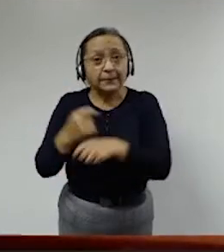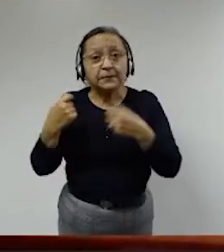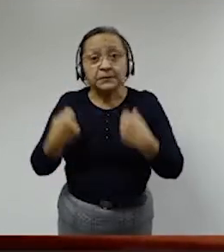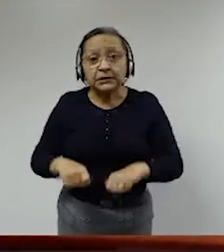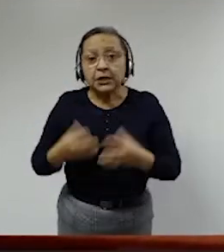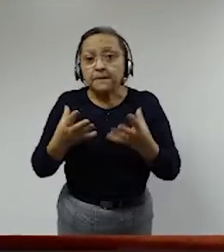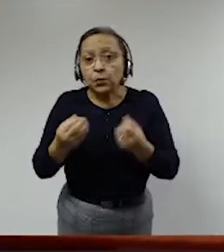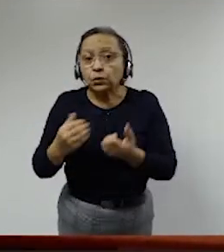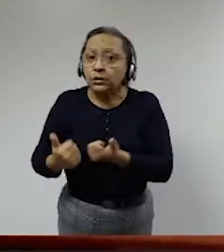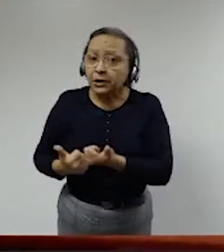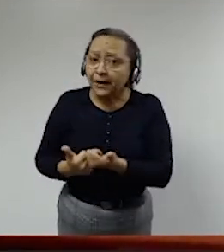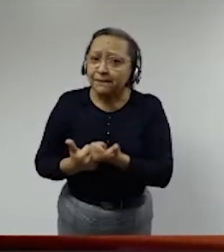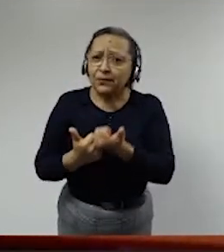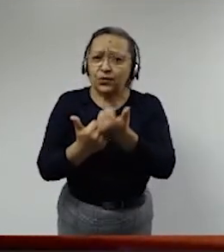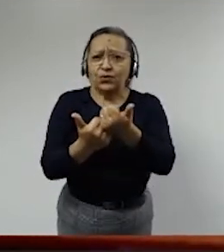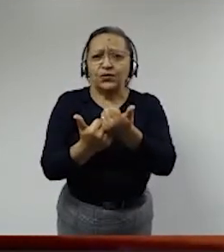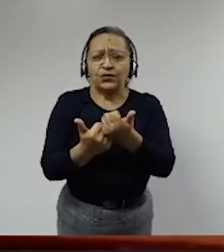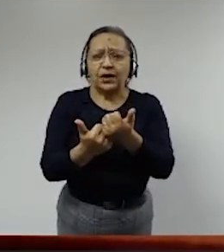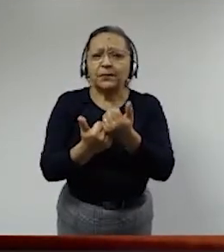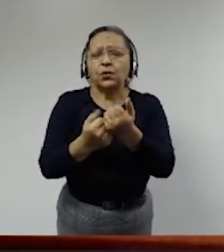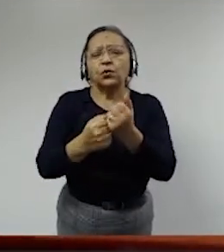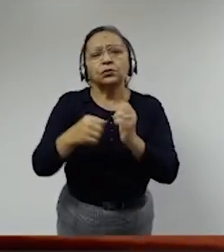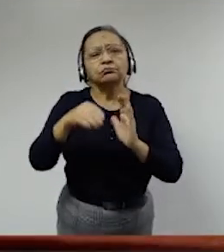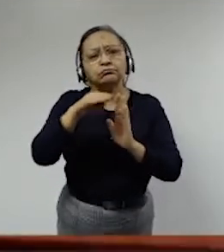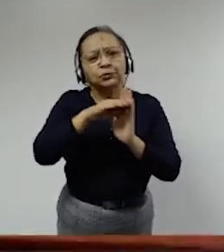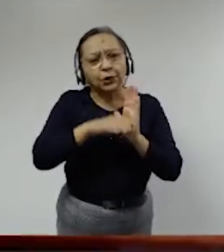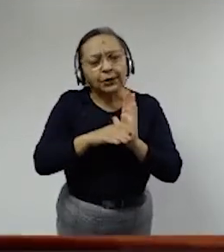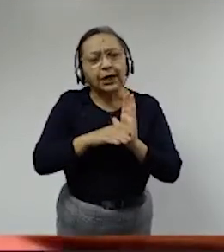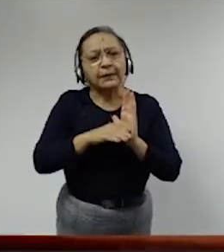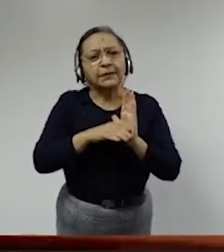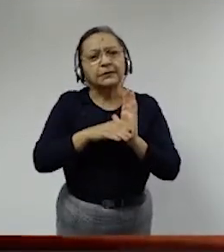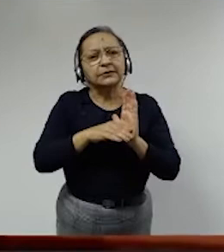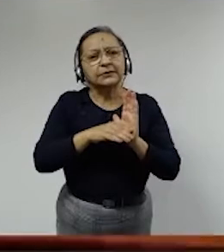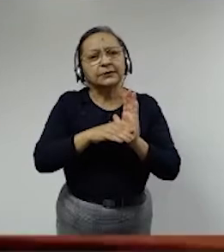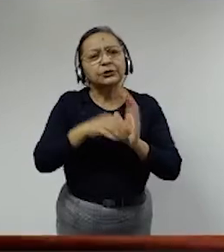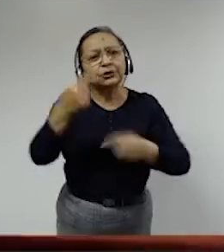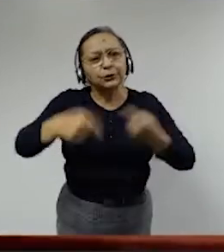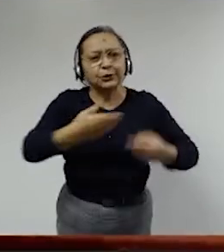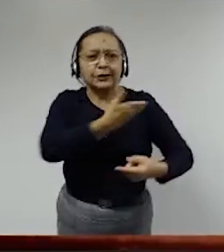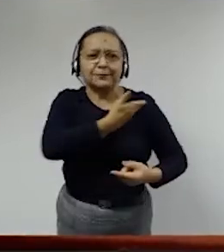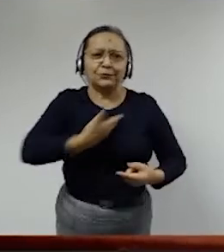né, de apoio de política pública e, ao mesmo tempo, de